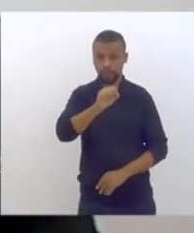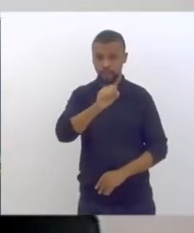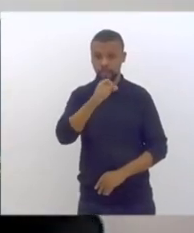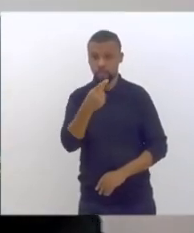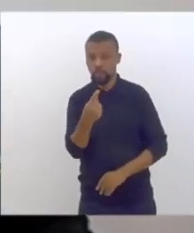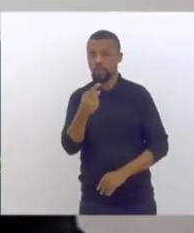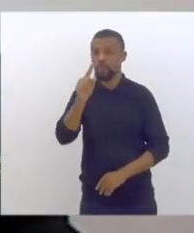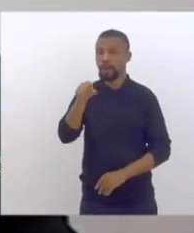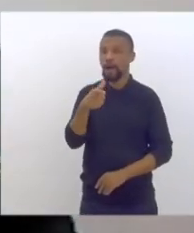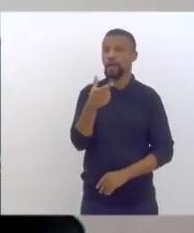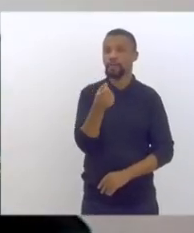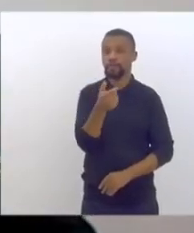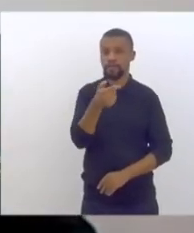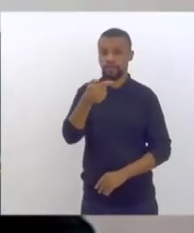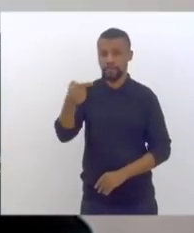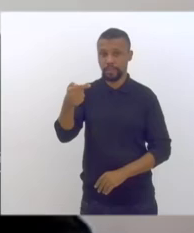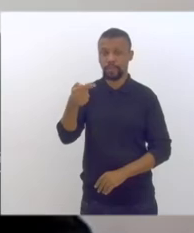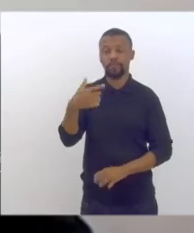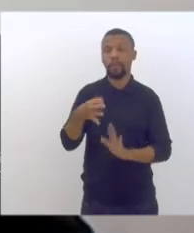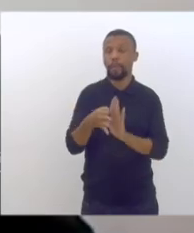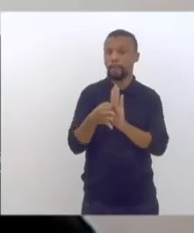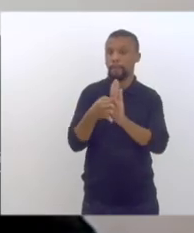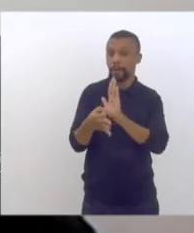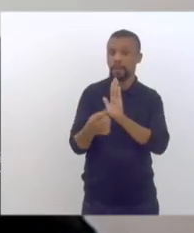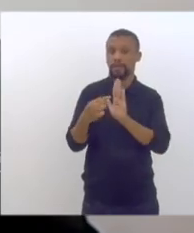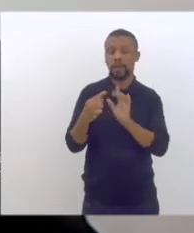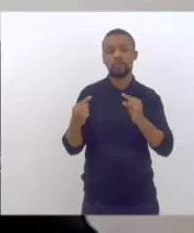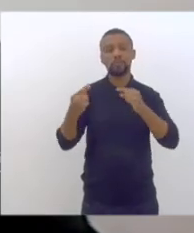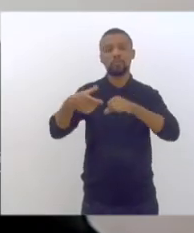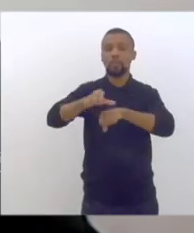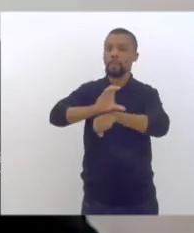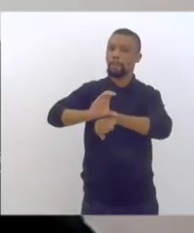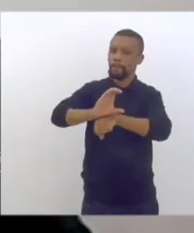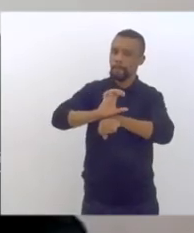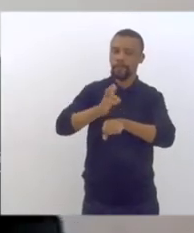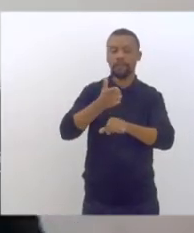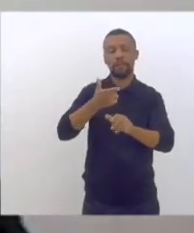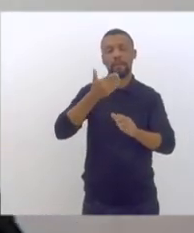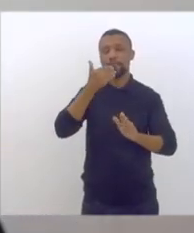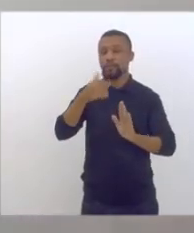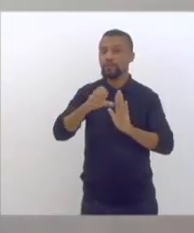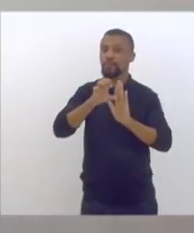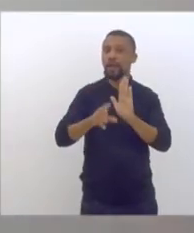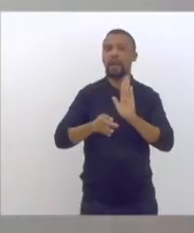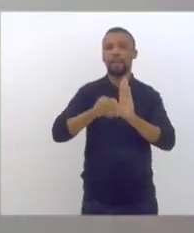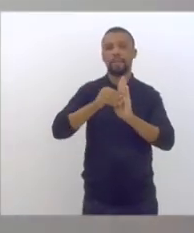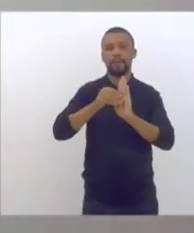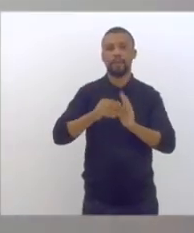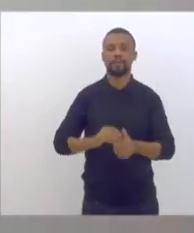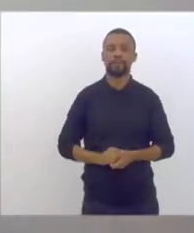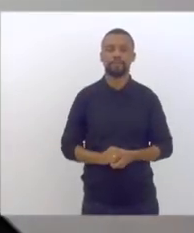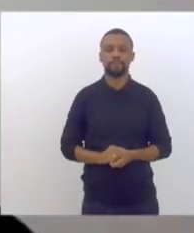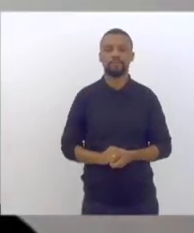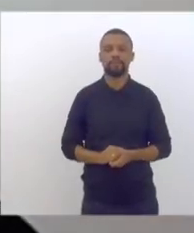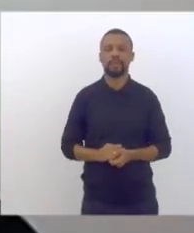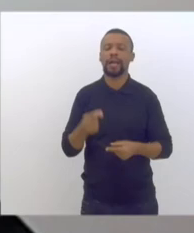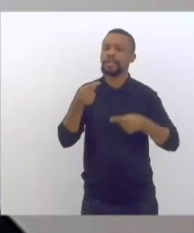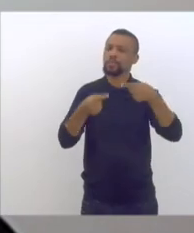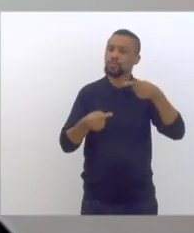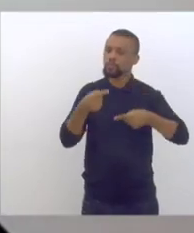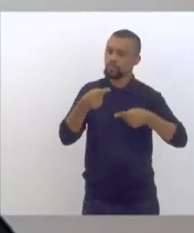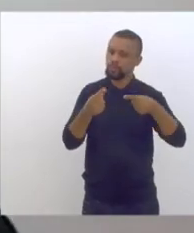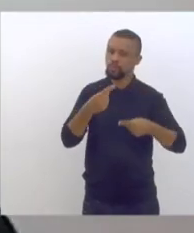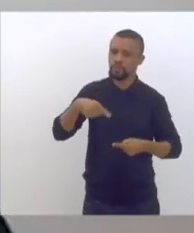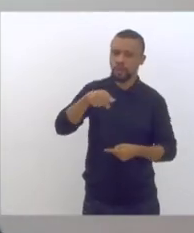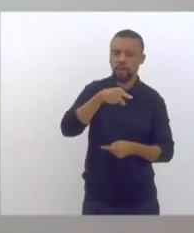7 parecer é pela constitucionalidade com emendas e em discussão